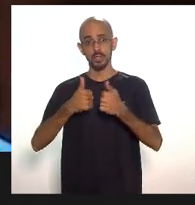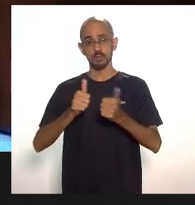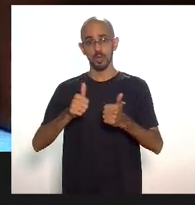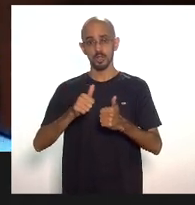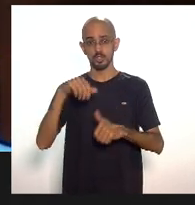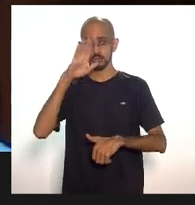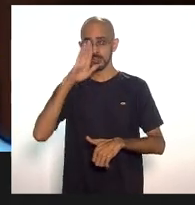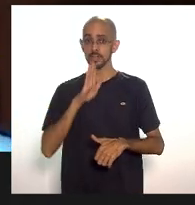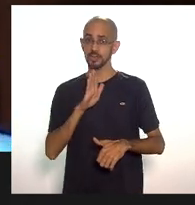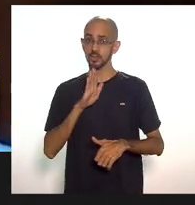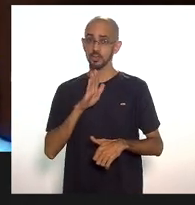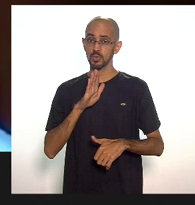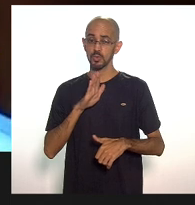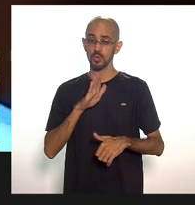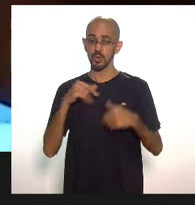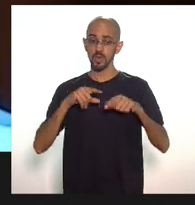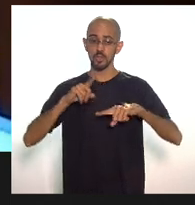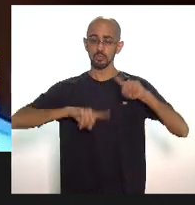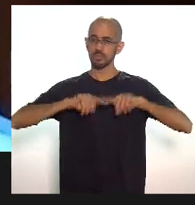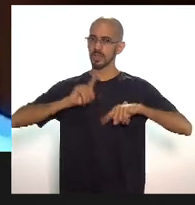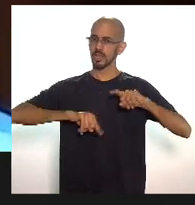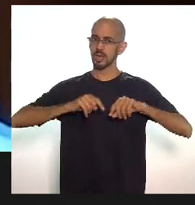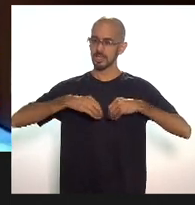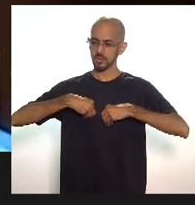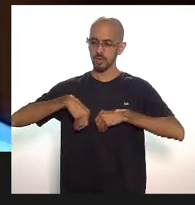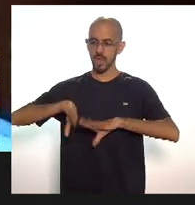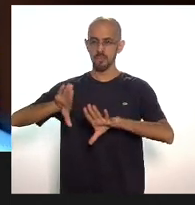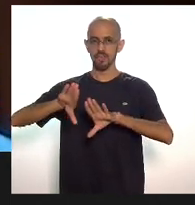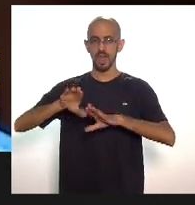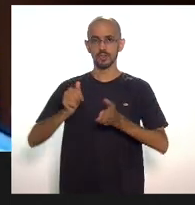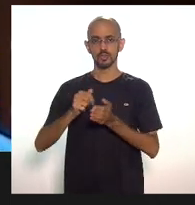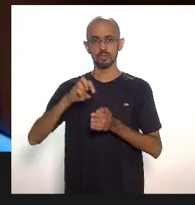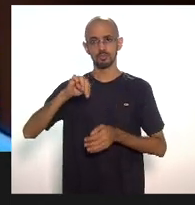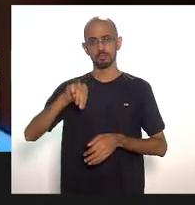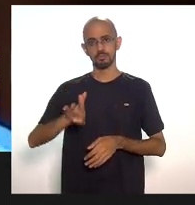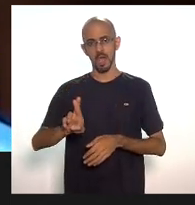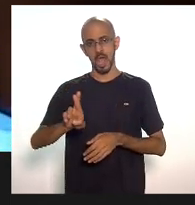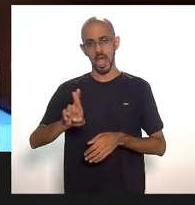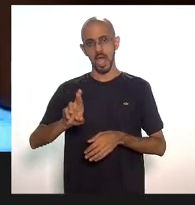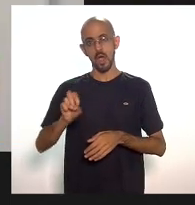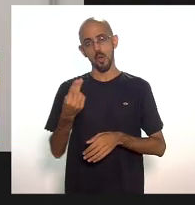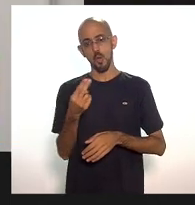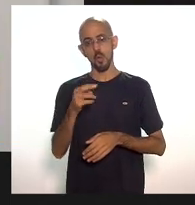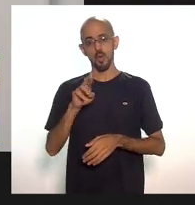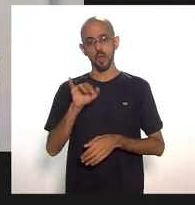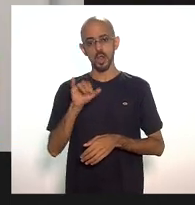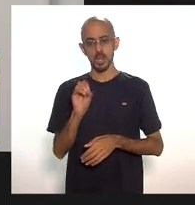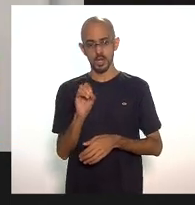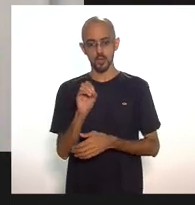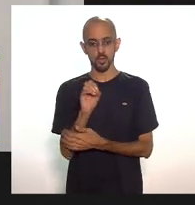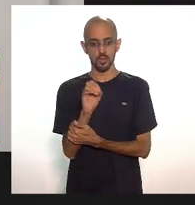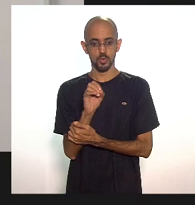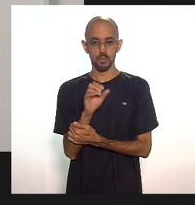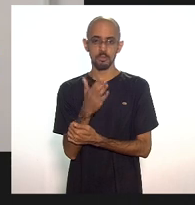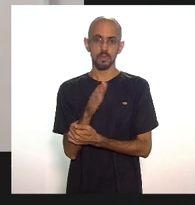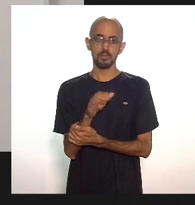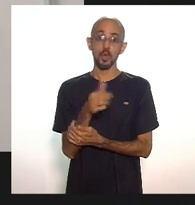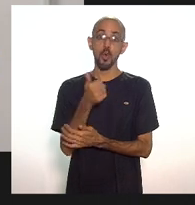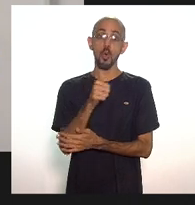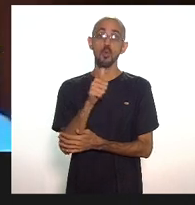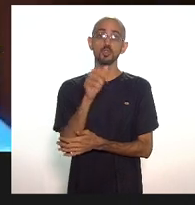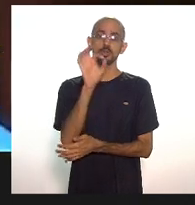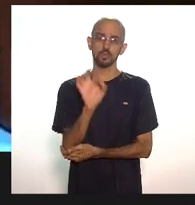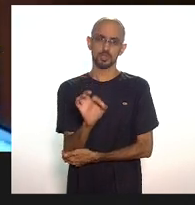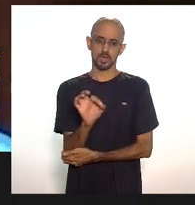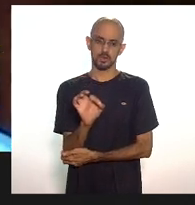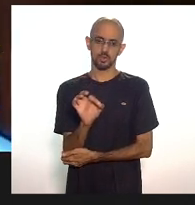brasileiras são transportadas por vias marítimas ou fluviais. Então, assim, acho que é claro que é importante. Cerca de 11%. Tá, pois